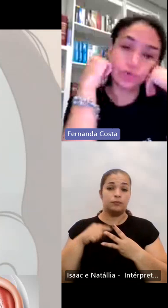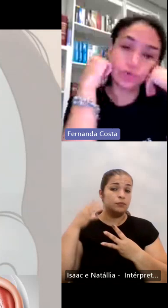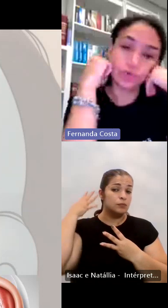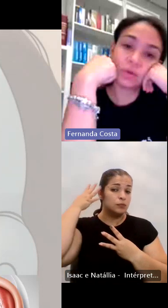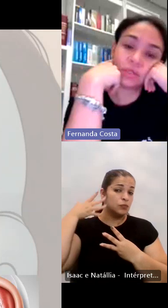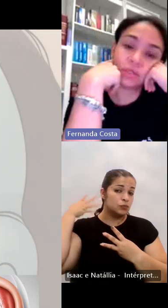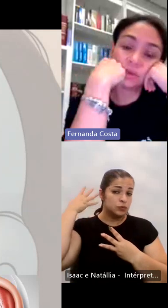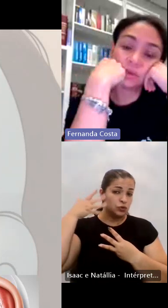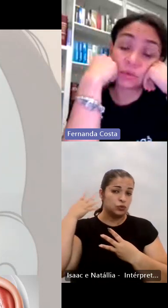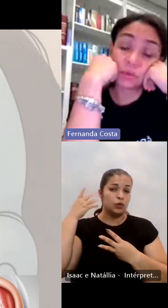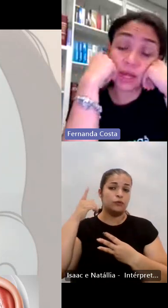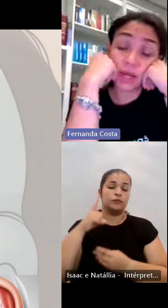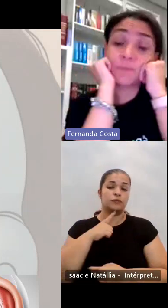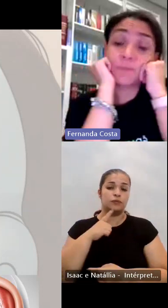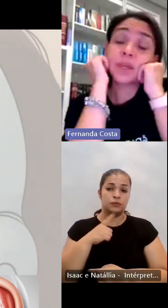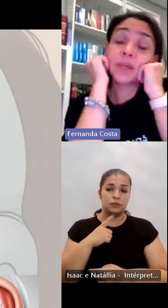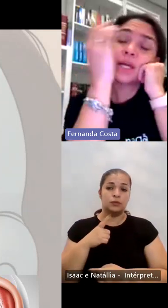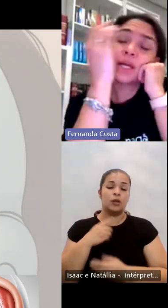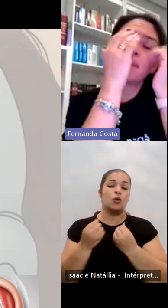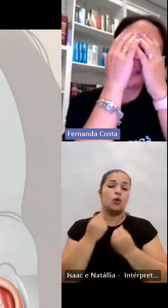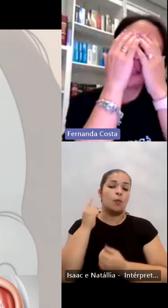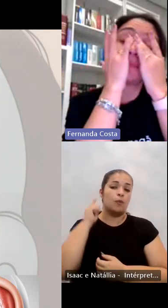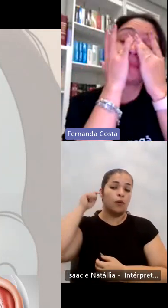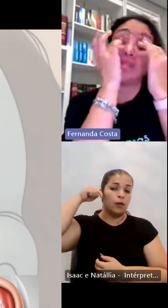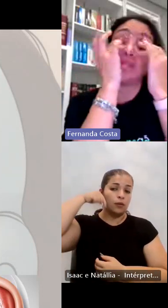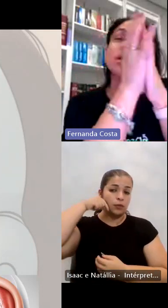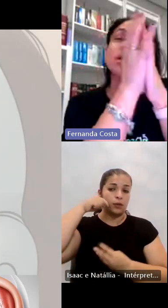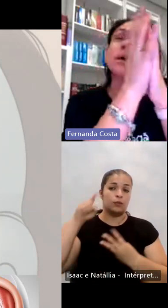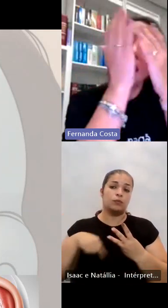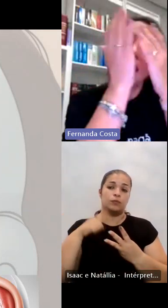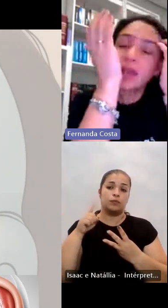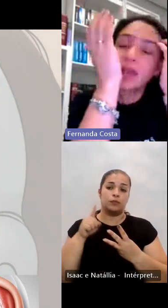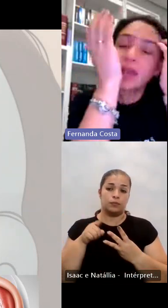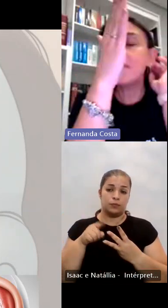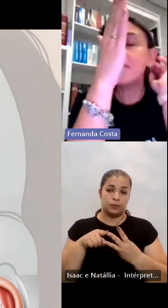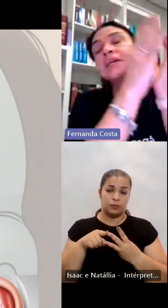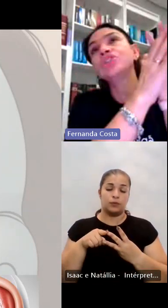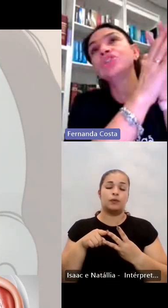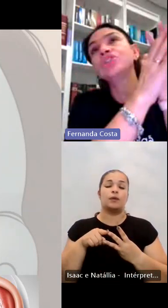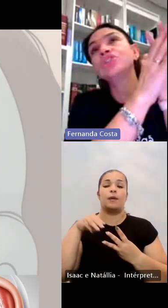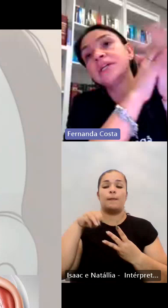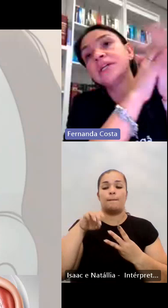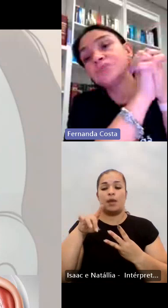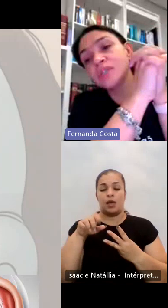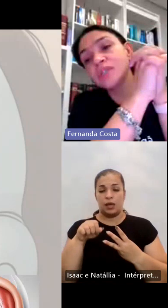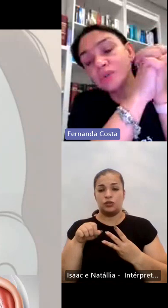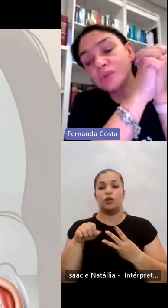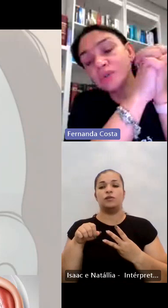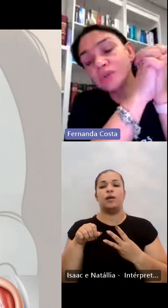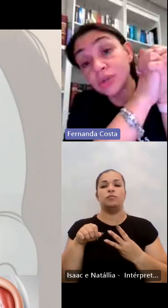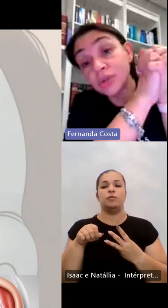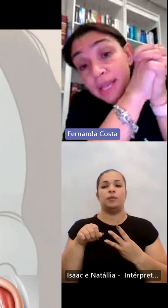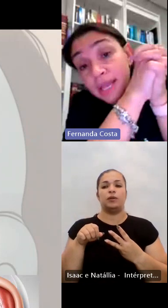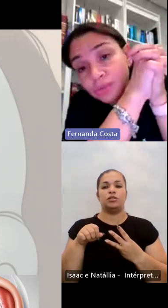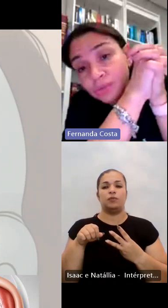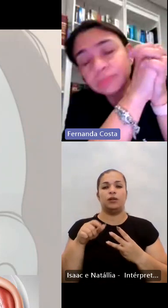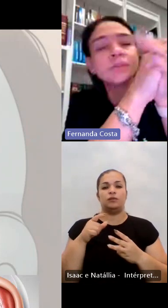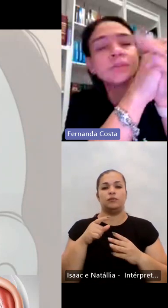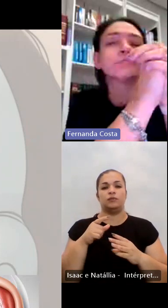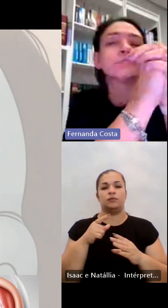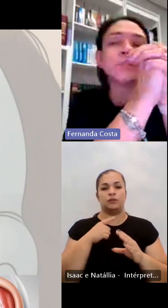auditivo e o canal. Na parte média, a membrana timpânica e os ossículos do ensino